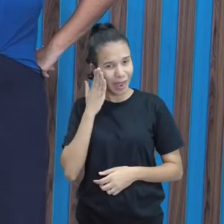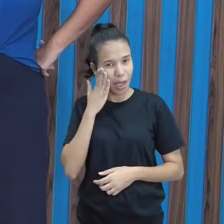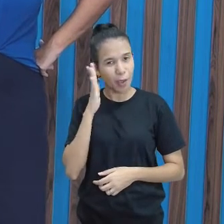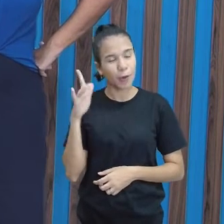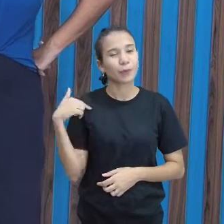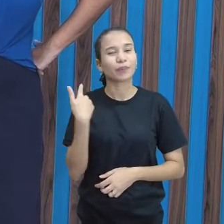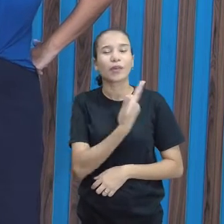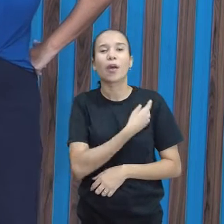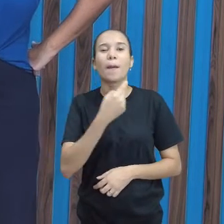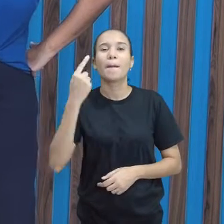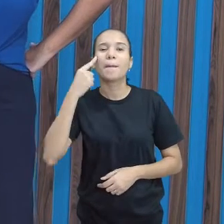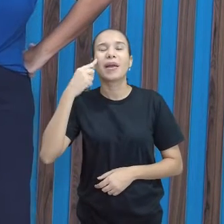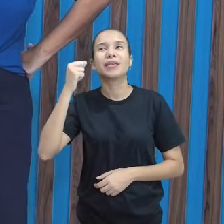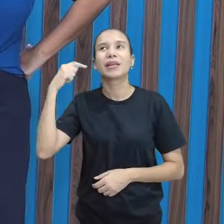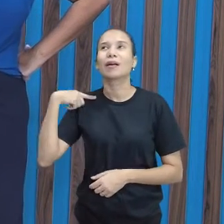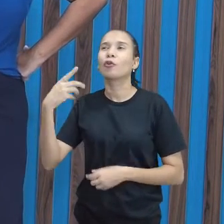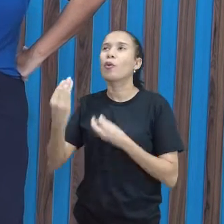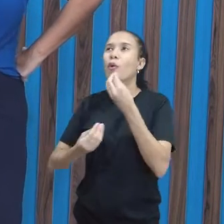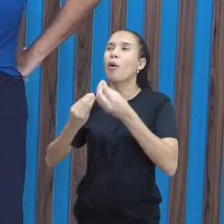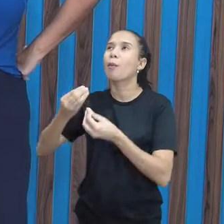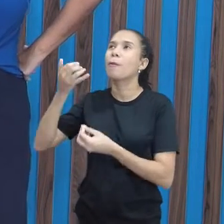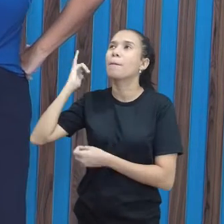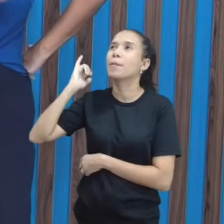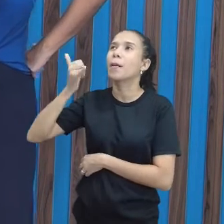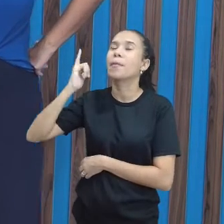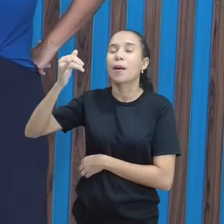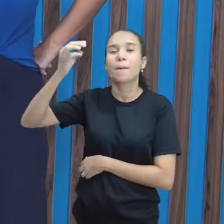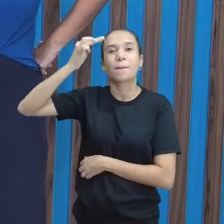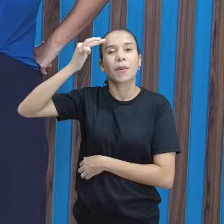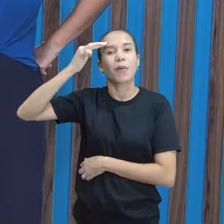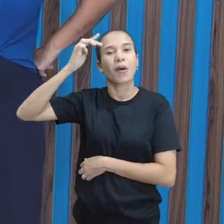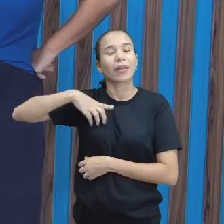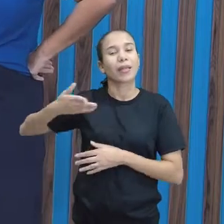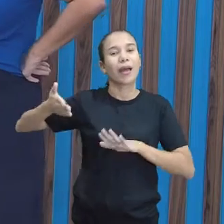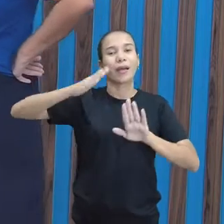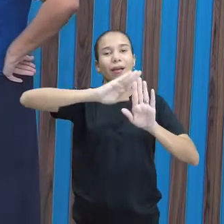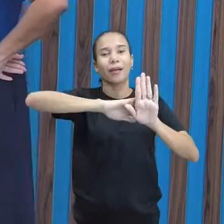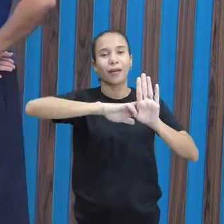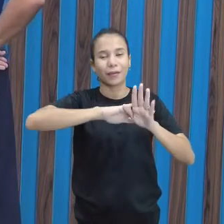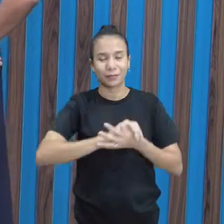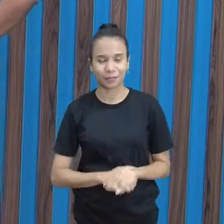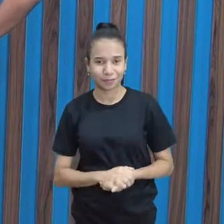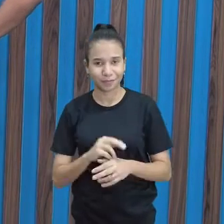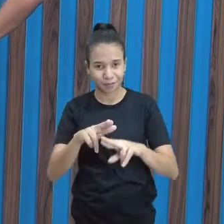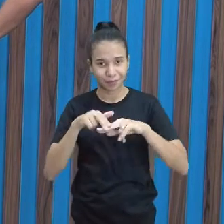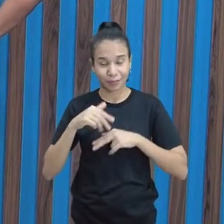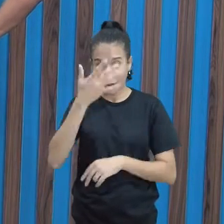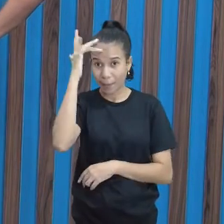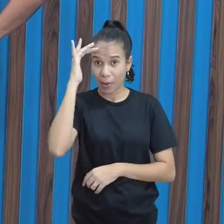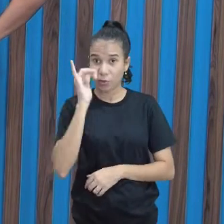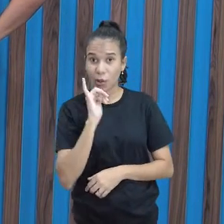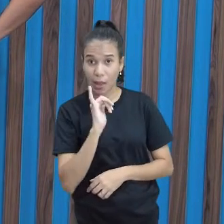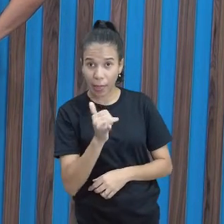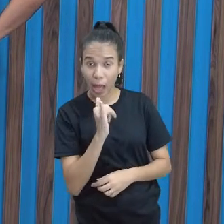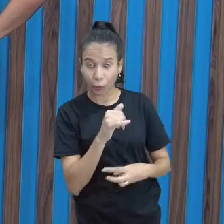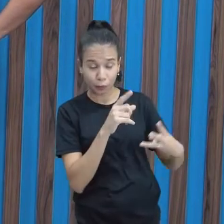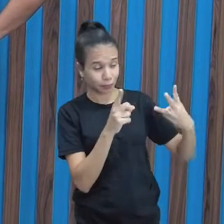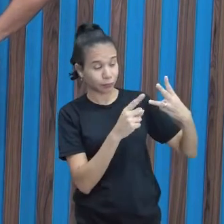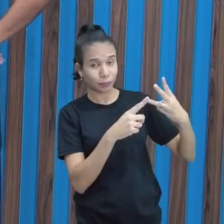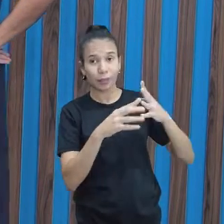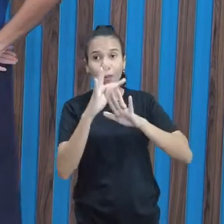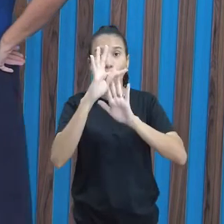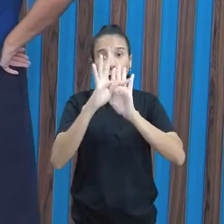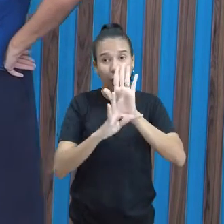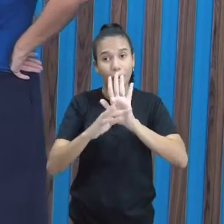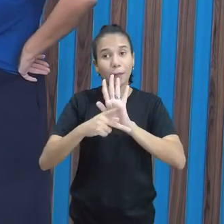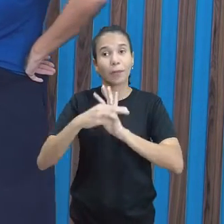Quando a gente pensa em relatos de memória, a seleção ela está implícita. Então, o narrador no texto